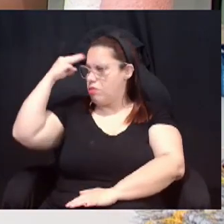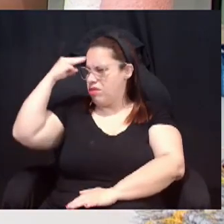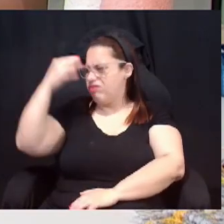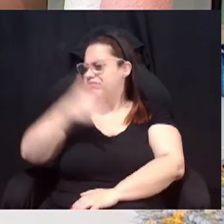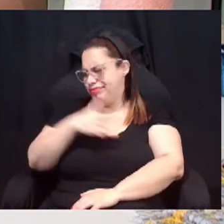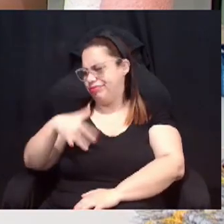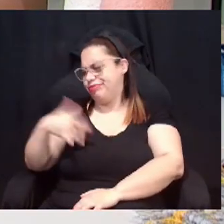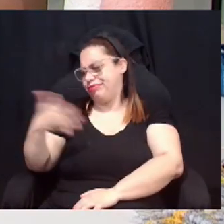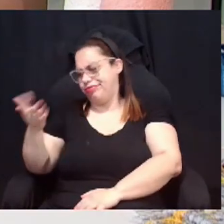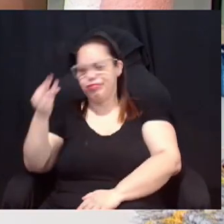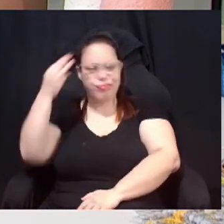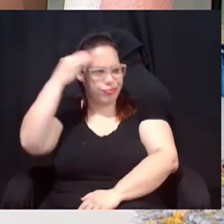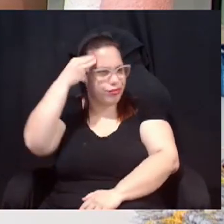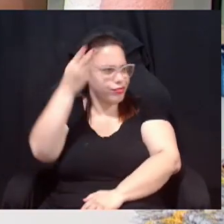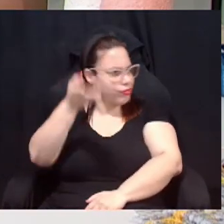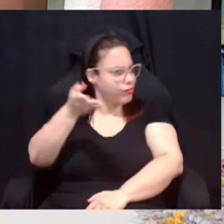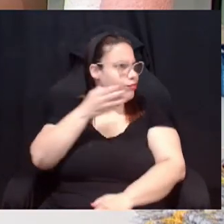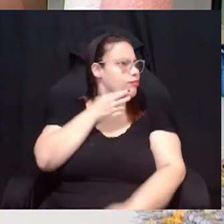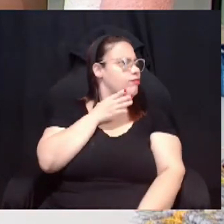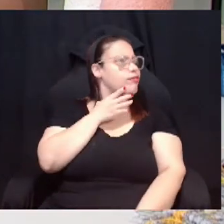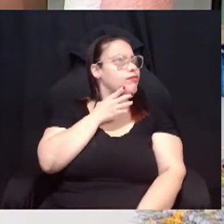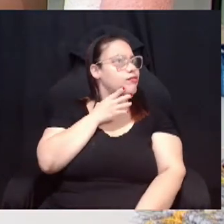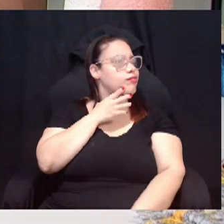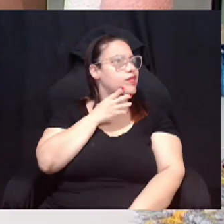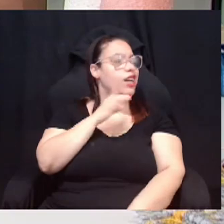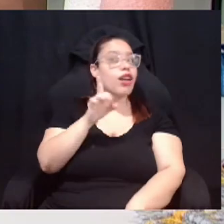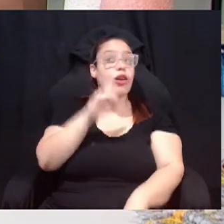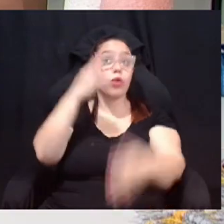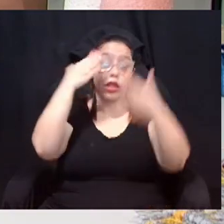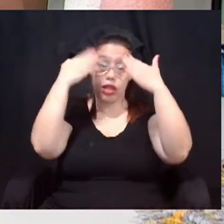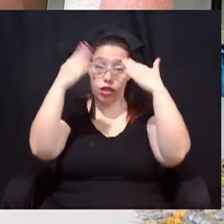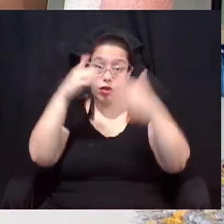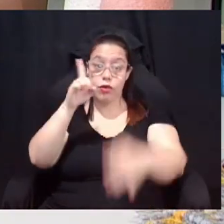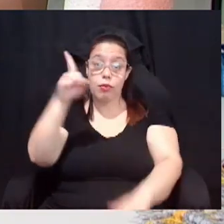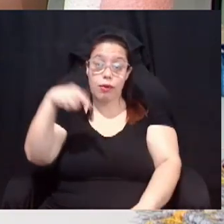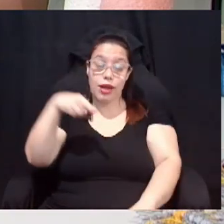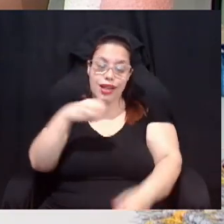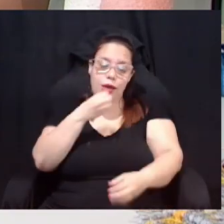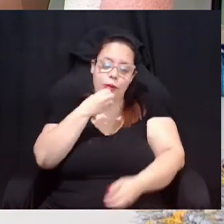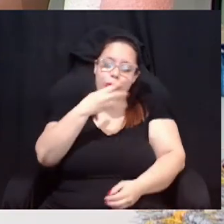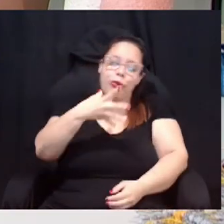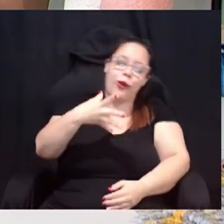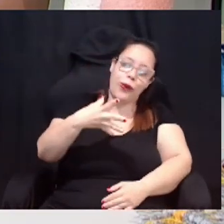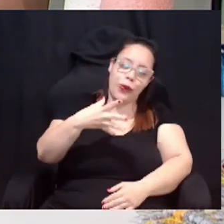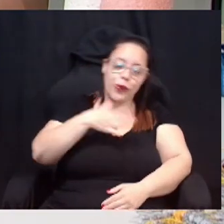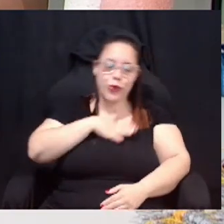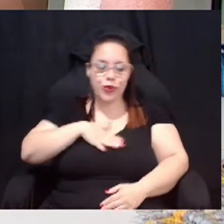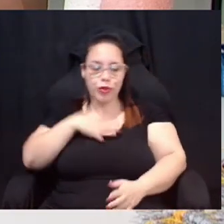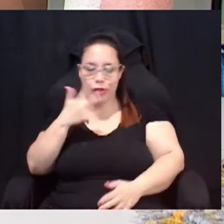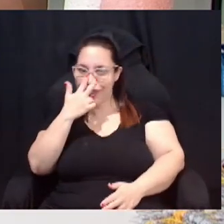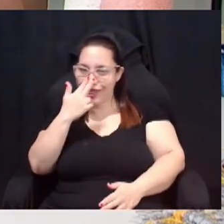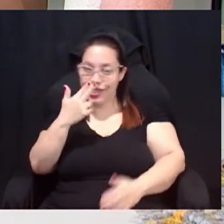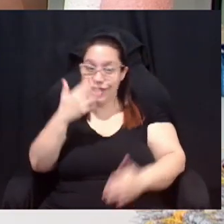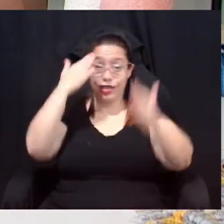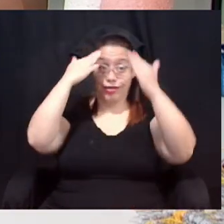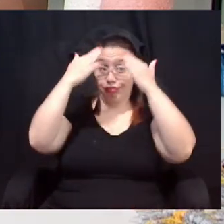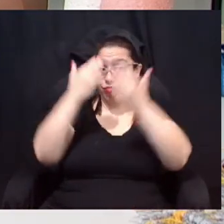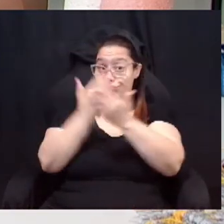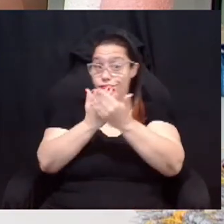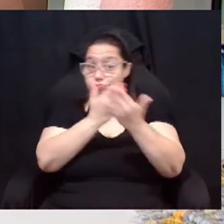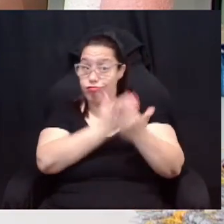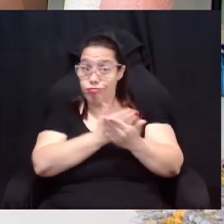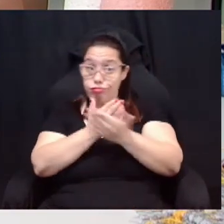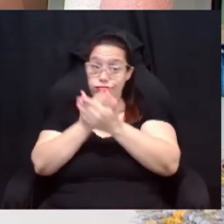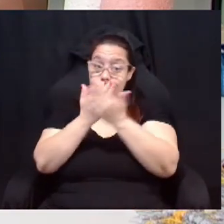mental. Não é terapia, mas é terapêutico, né? Inclusive tem estudos por aí que